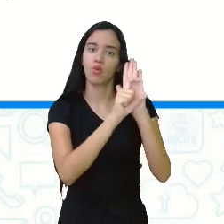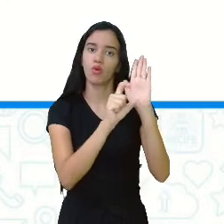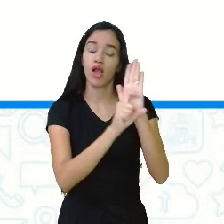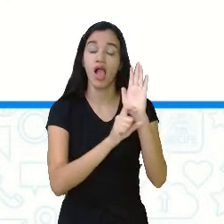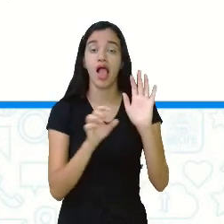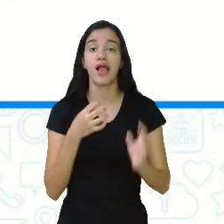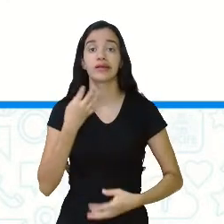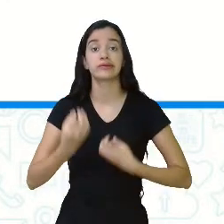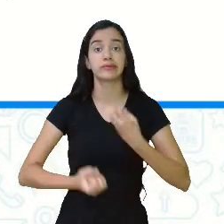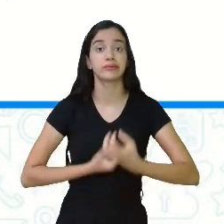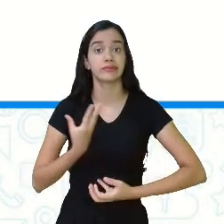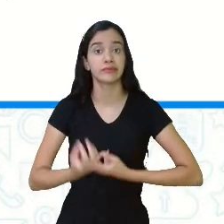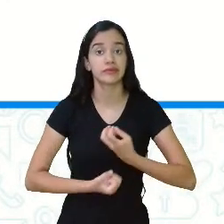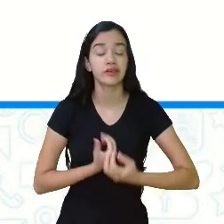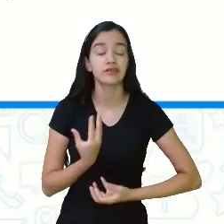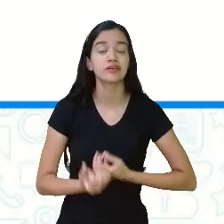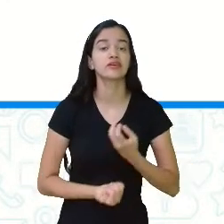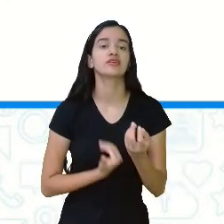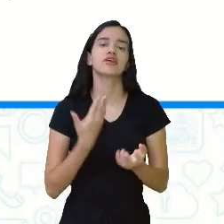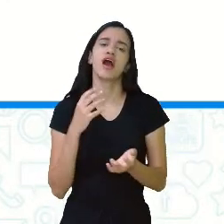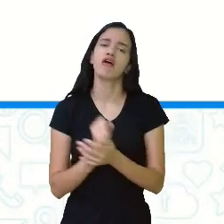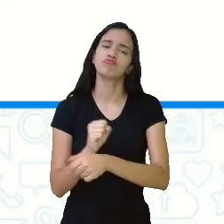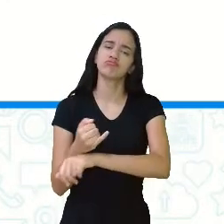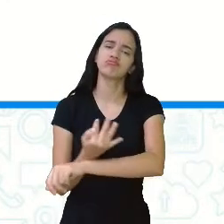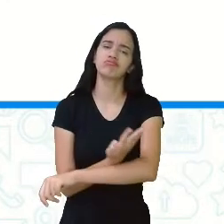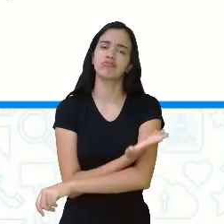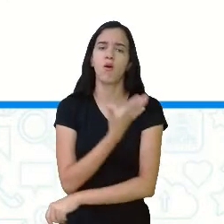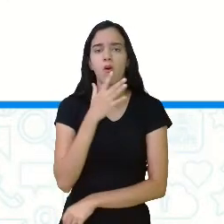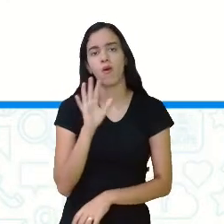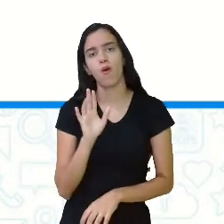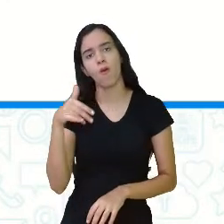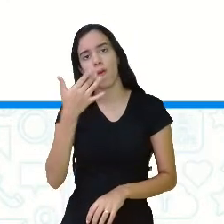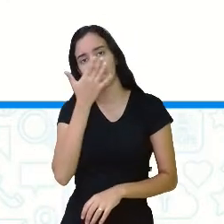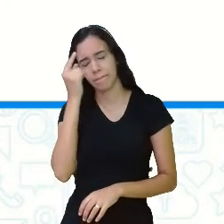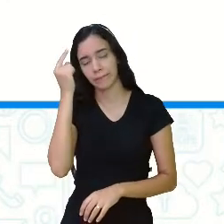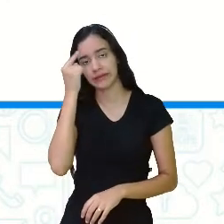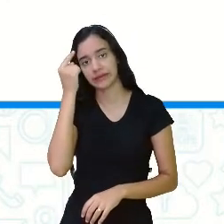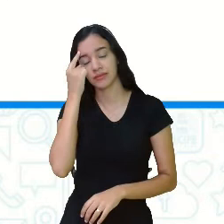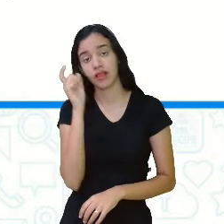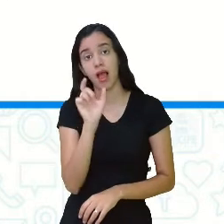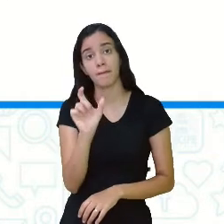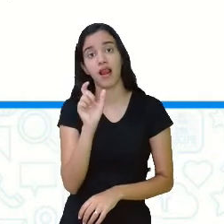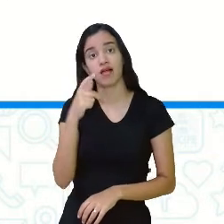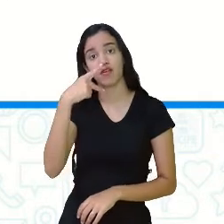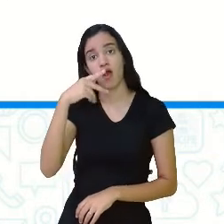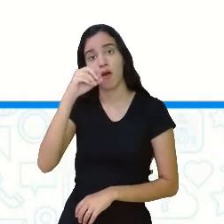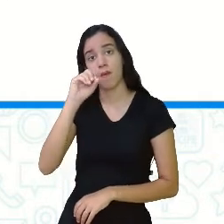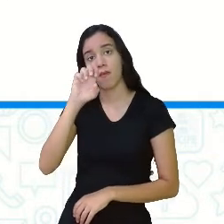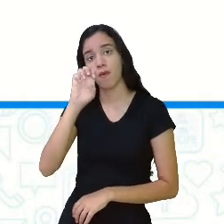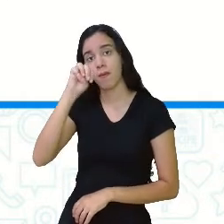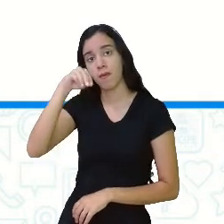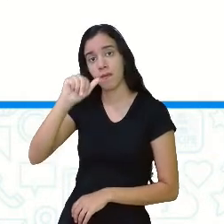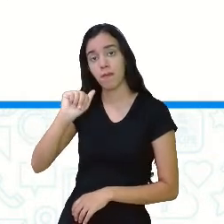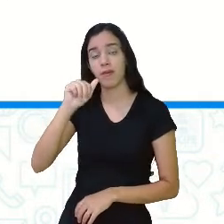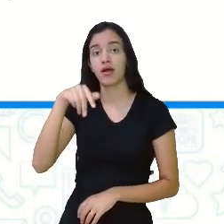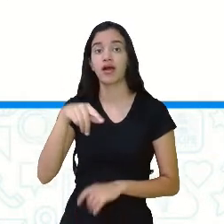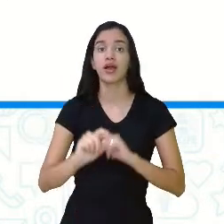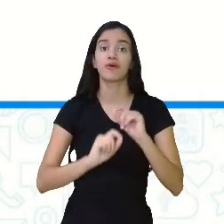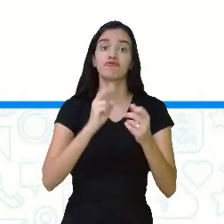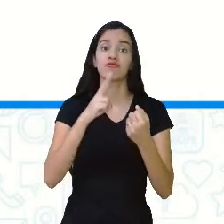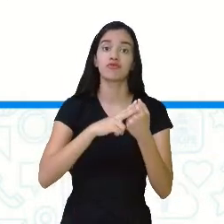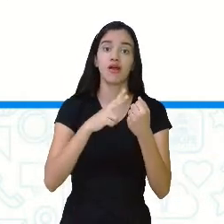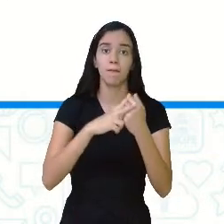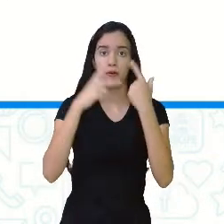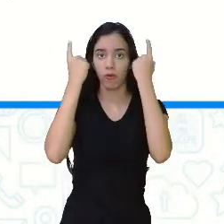expressar algum sentimento, emoção ou pensamento. A palavra poema, ela deriva do verbo